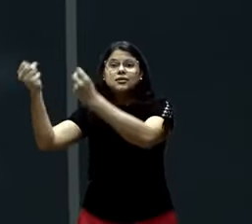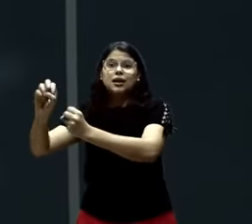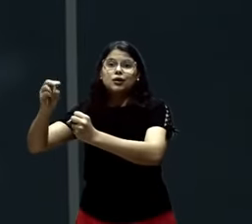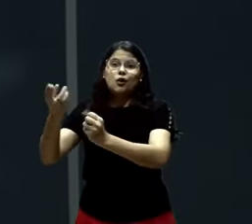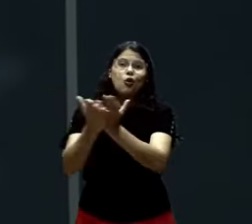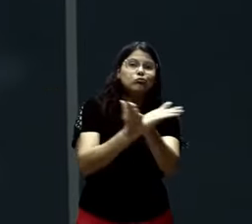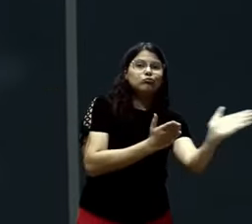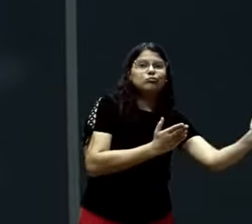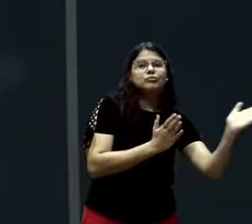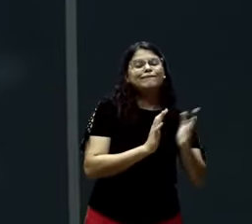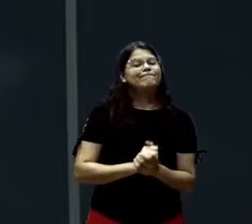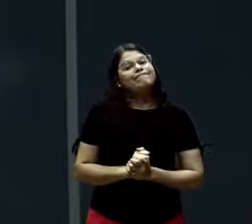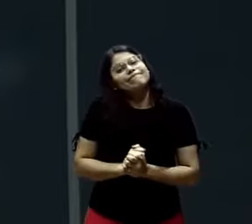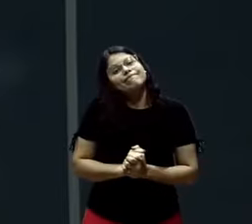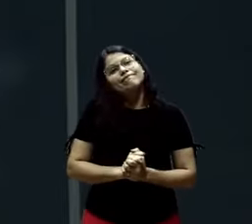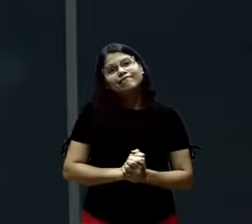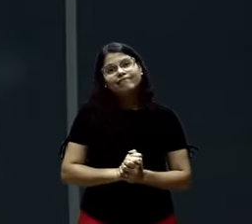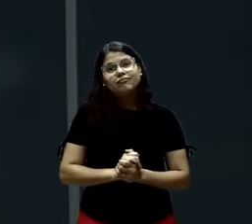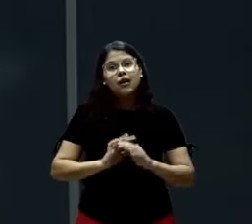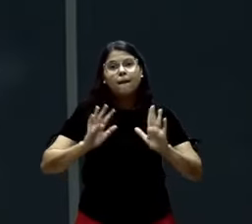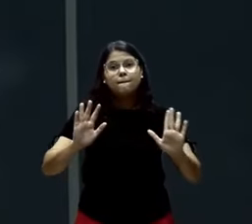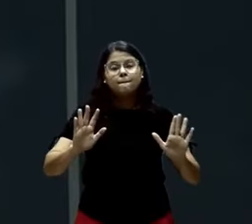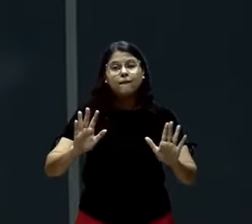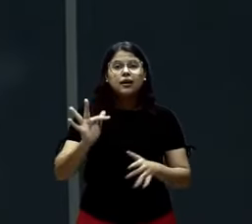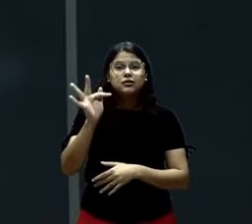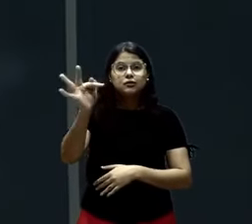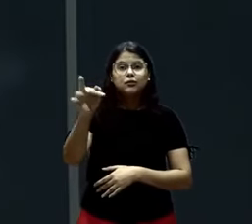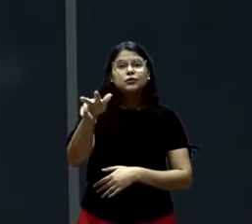de Deus. Mas ela vai se cumprir na sua vida.